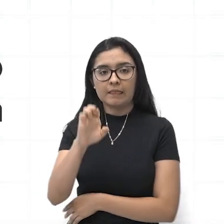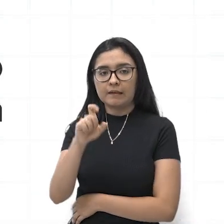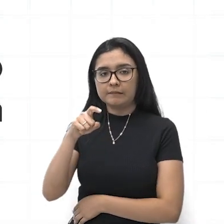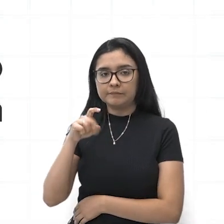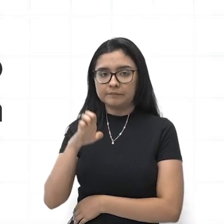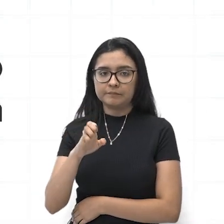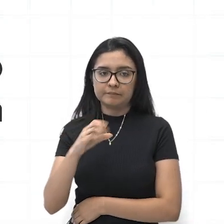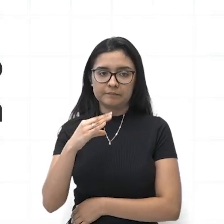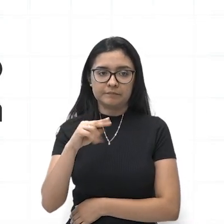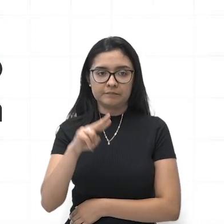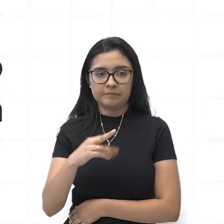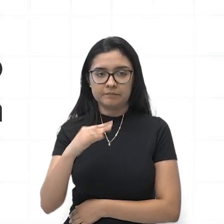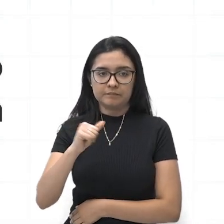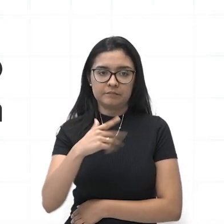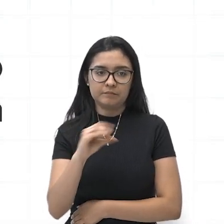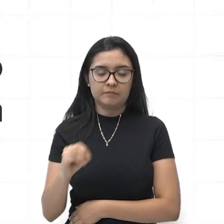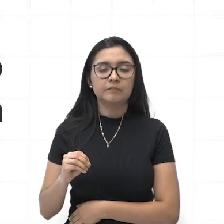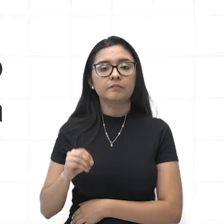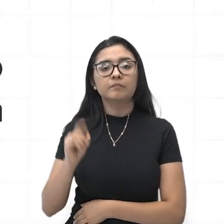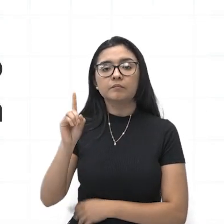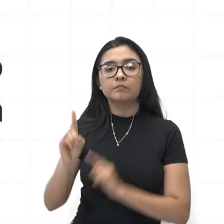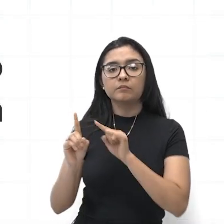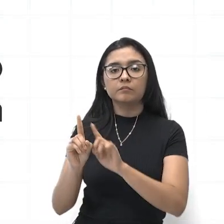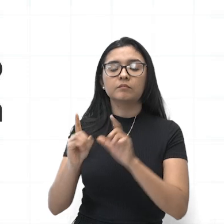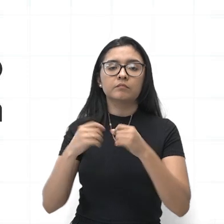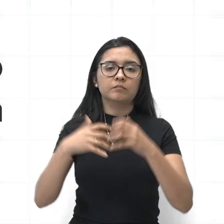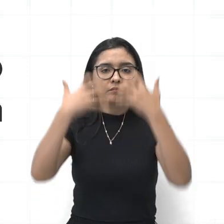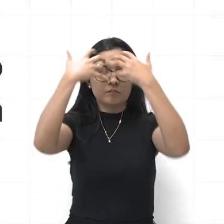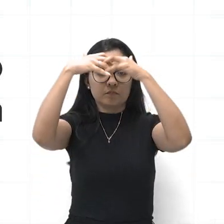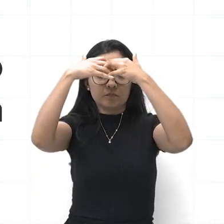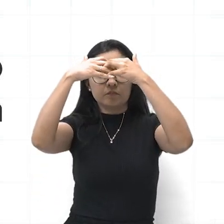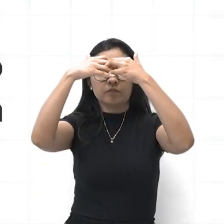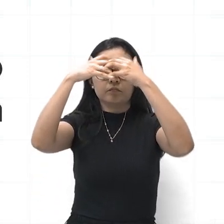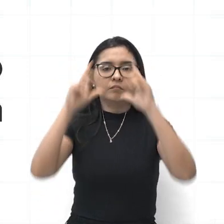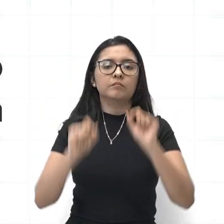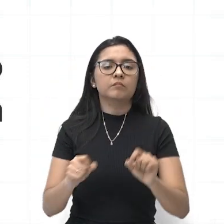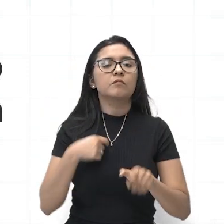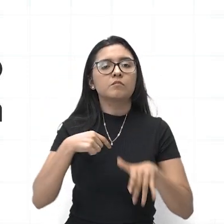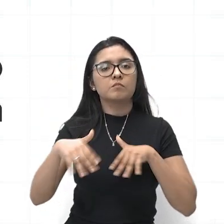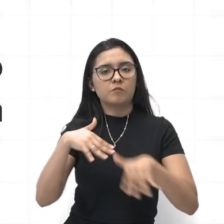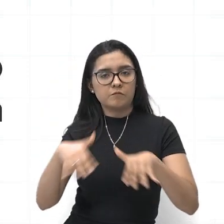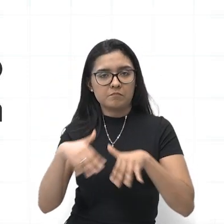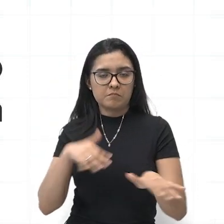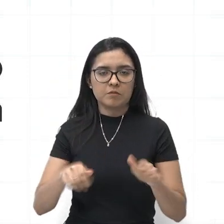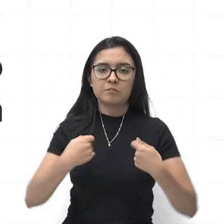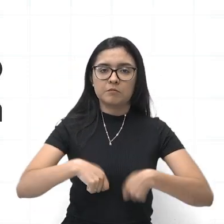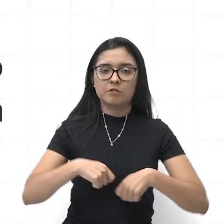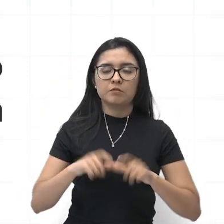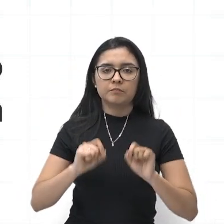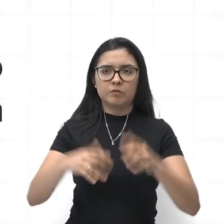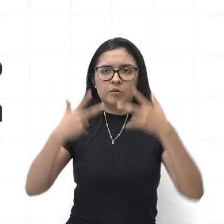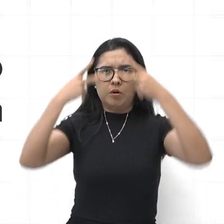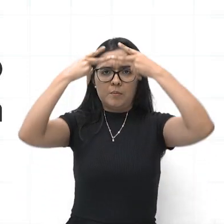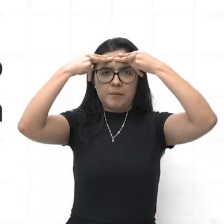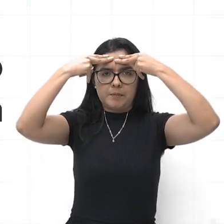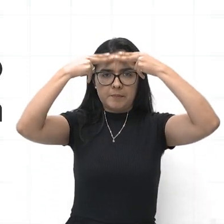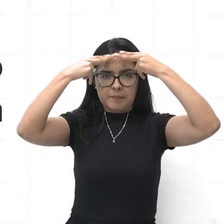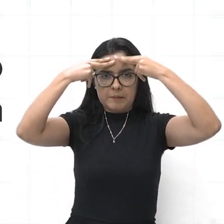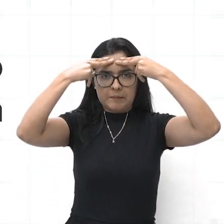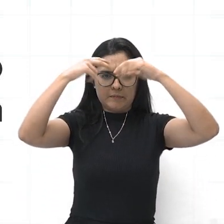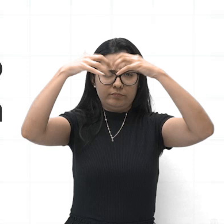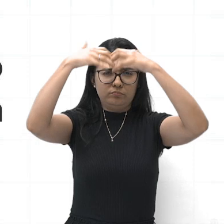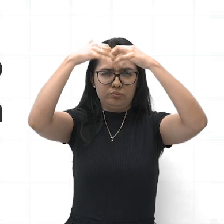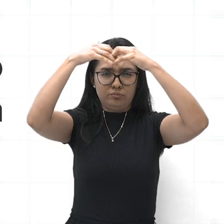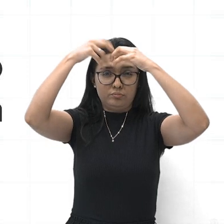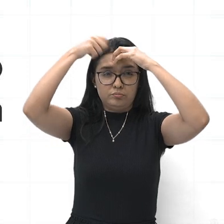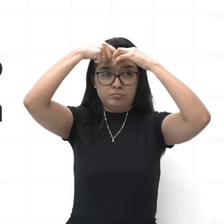O córtex motor de João coordena a sequência de movimentos necessários. Os neurônios motores